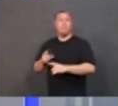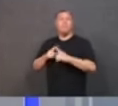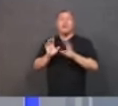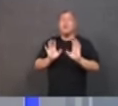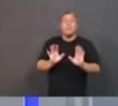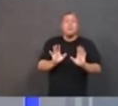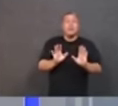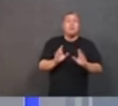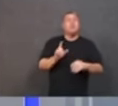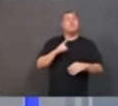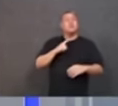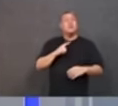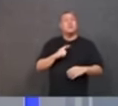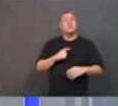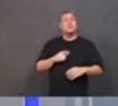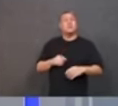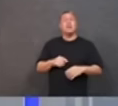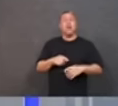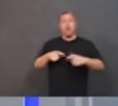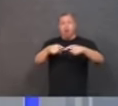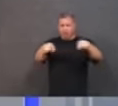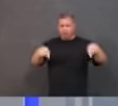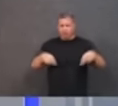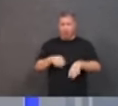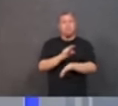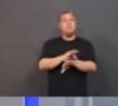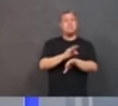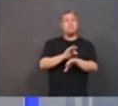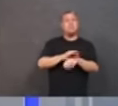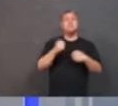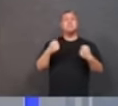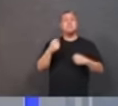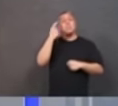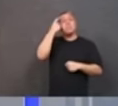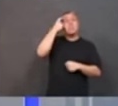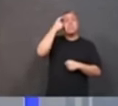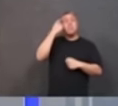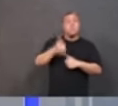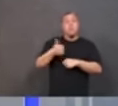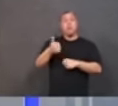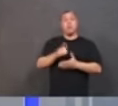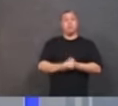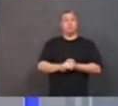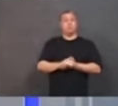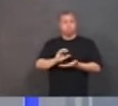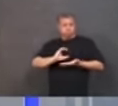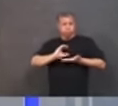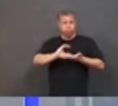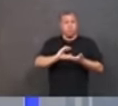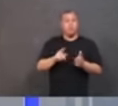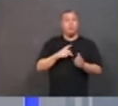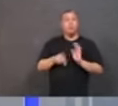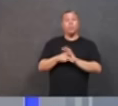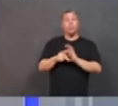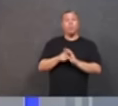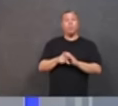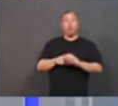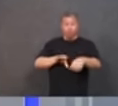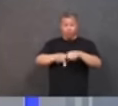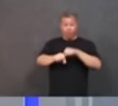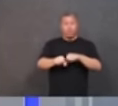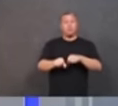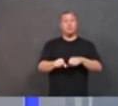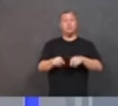principalmente na parte técnica nós temos de repensar e investir massivamente na qualificação do nosso corpo técnico.